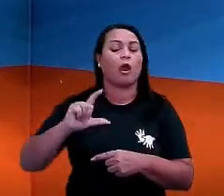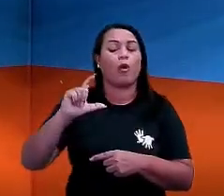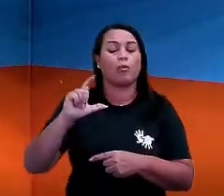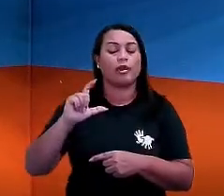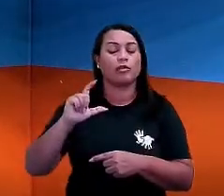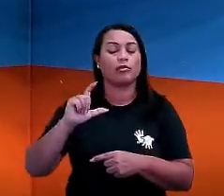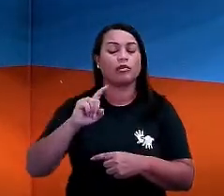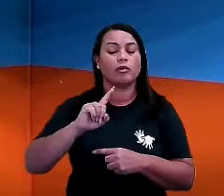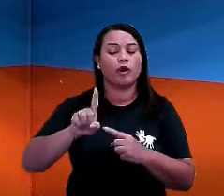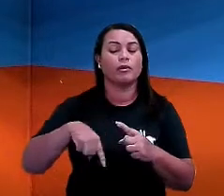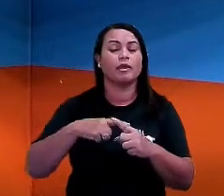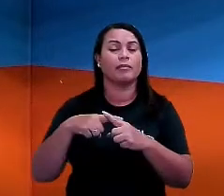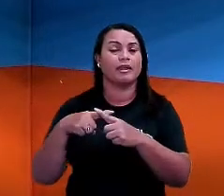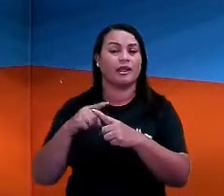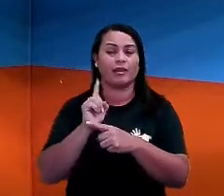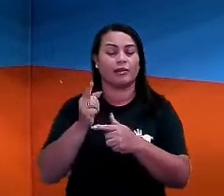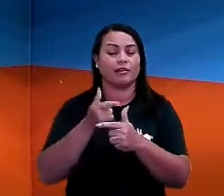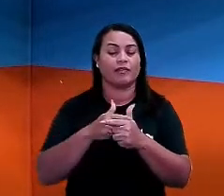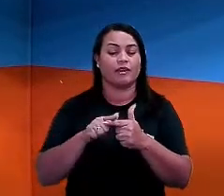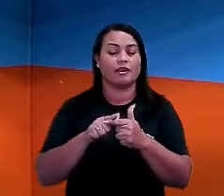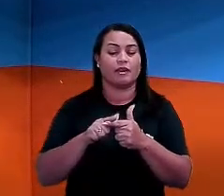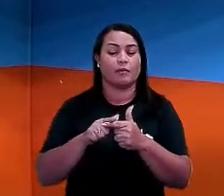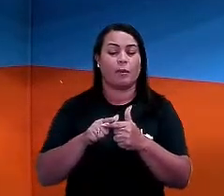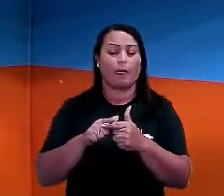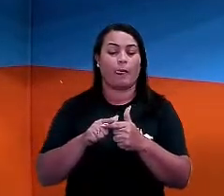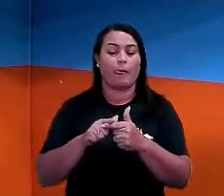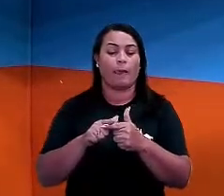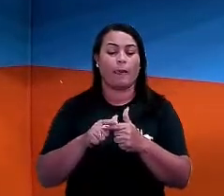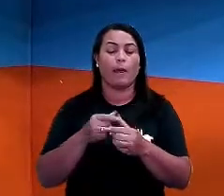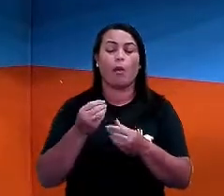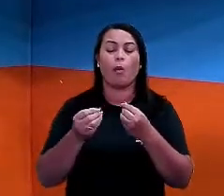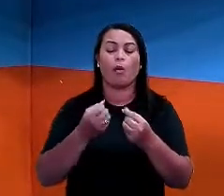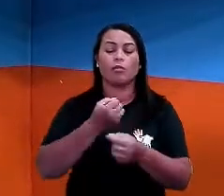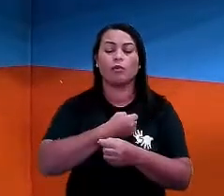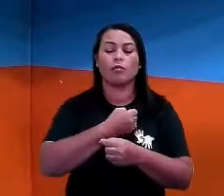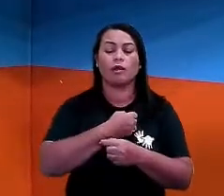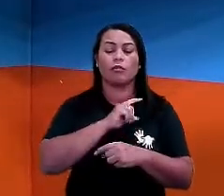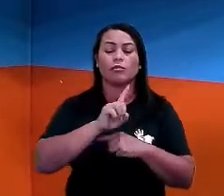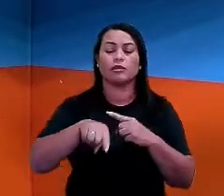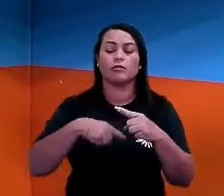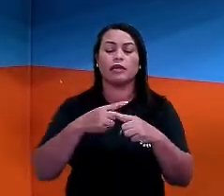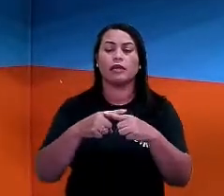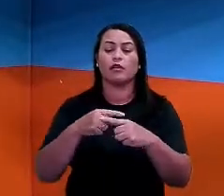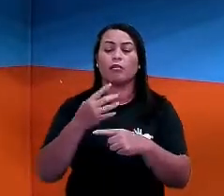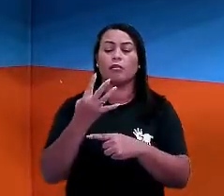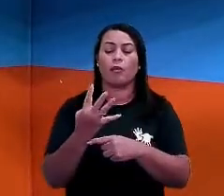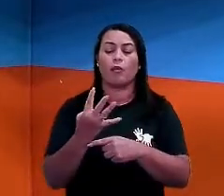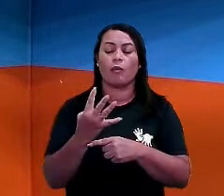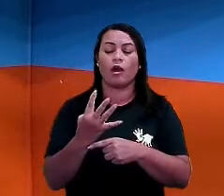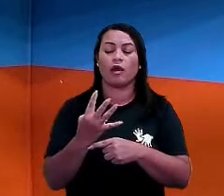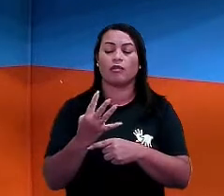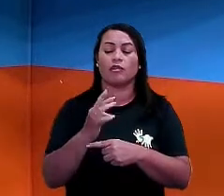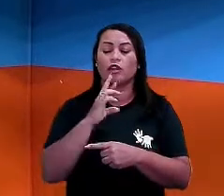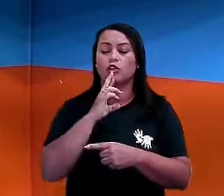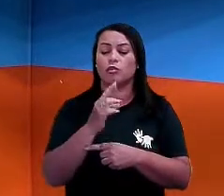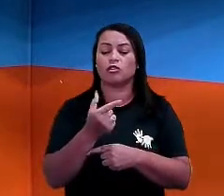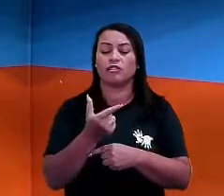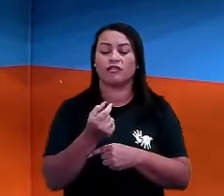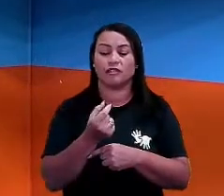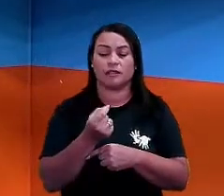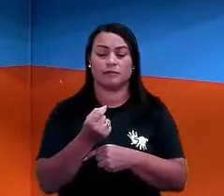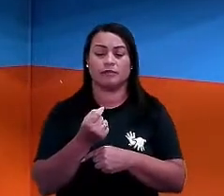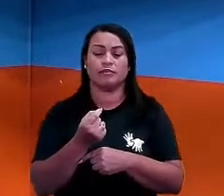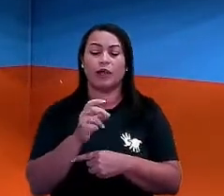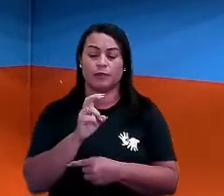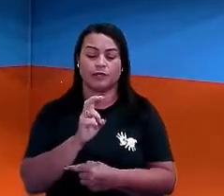eu multipliquei, não dividi. Então, qual é o número que multiplicado por 4 vai dar 20?